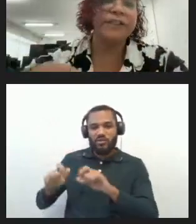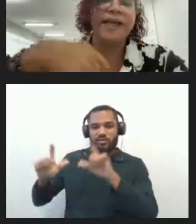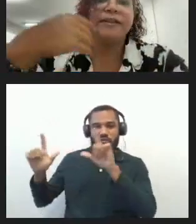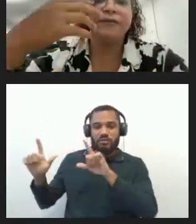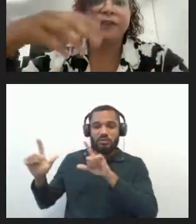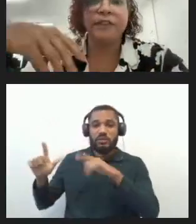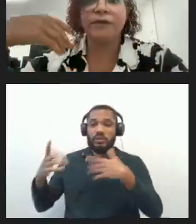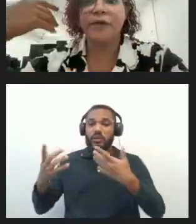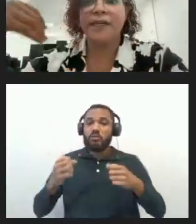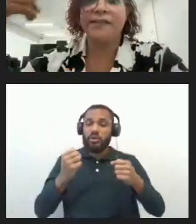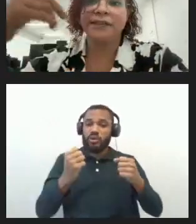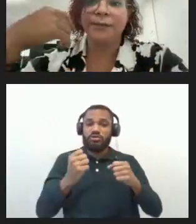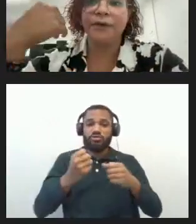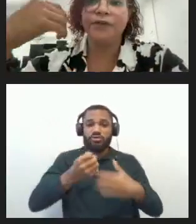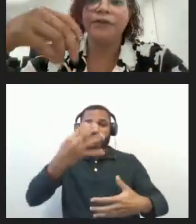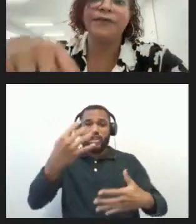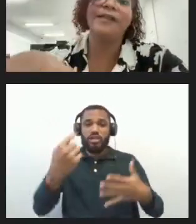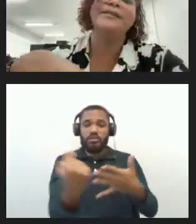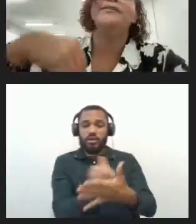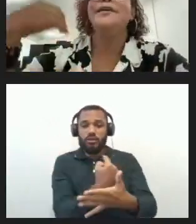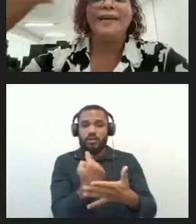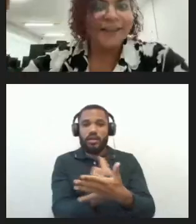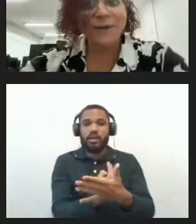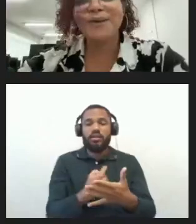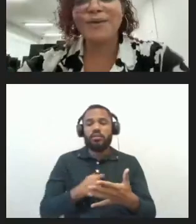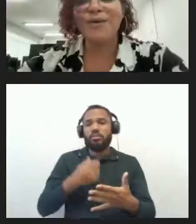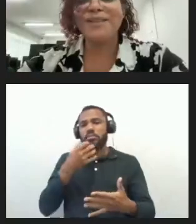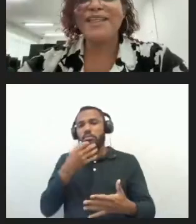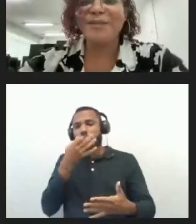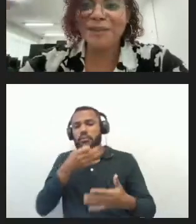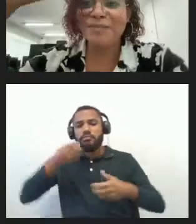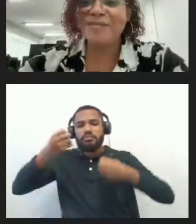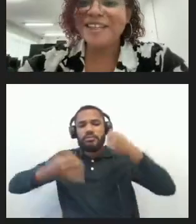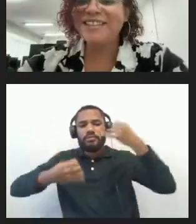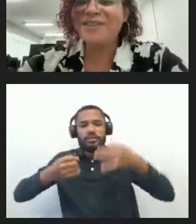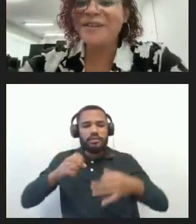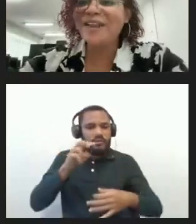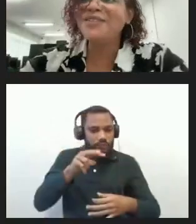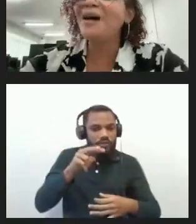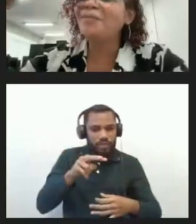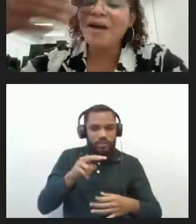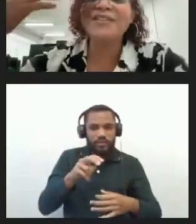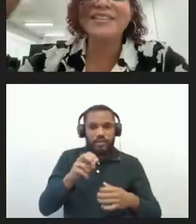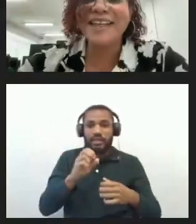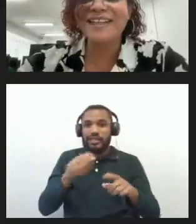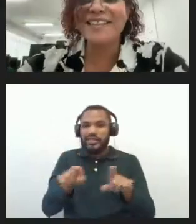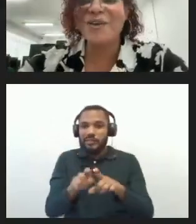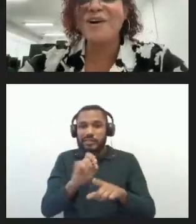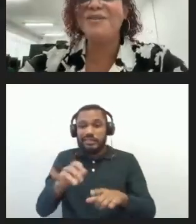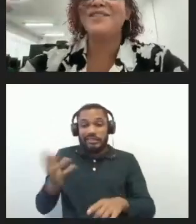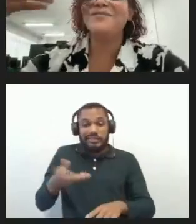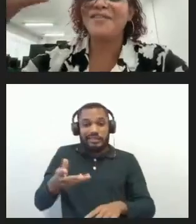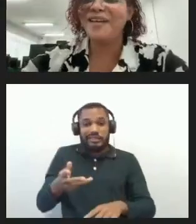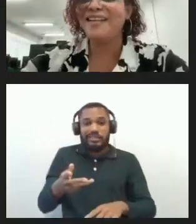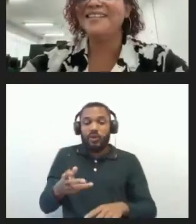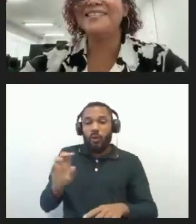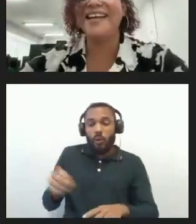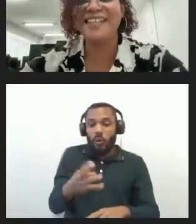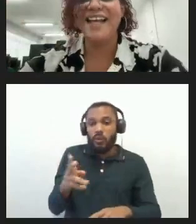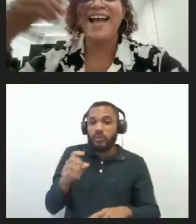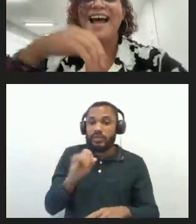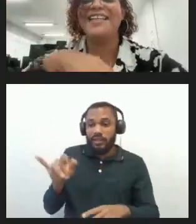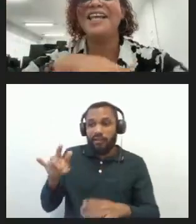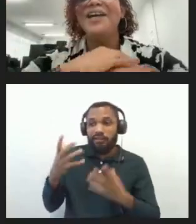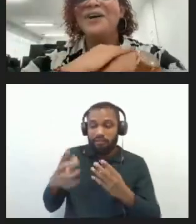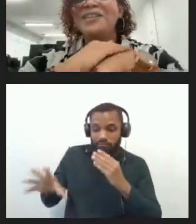colocar pergunta no chat, eu vou dando uma olhada sempre enquanto estou falando. E Rose, como sempre, Se eu estiver falando rápido, mas eu quiser acrescentar alguma coisa, vai falando.